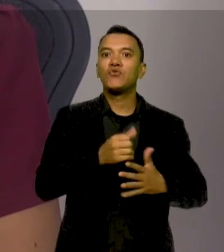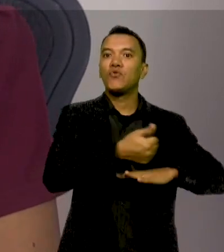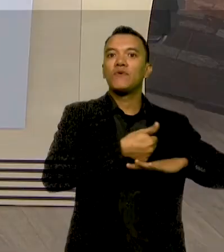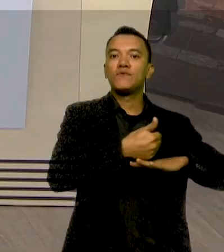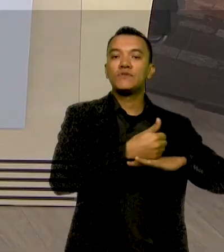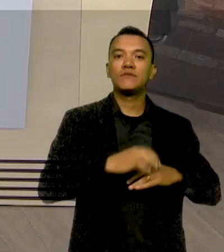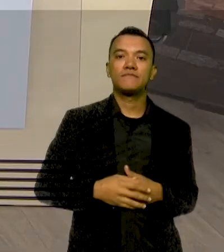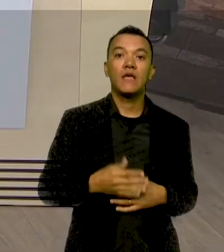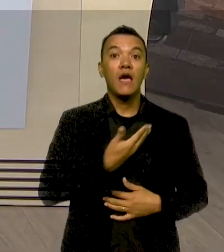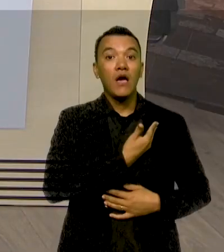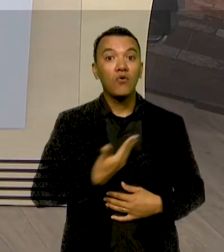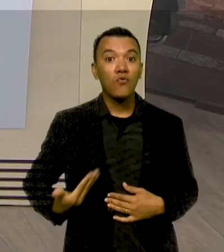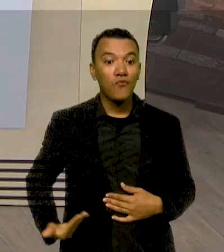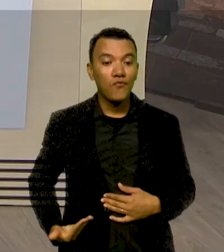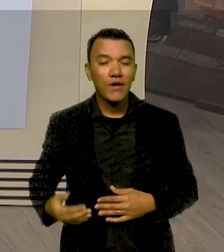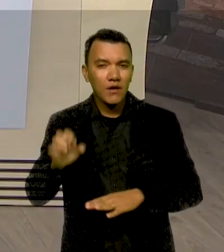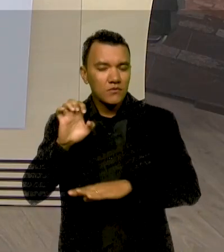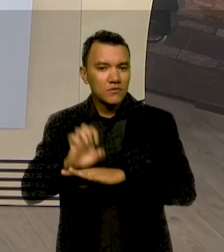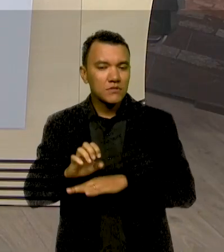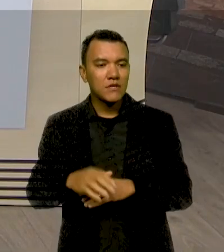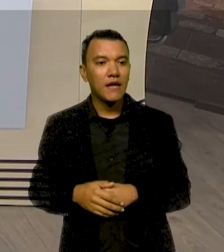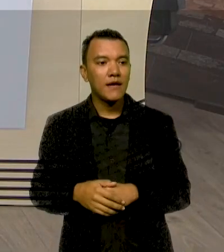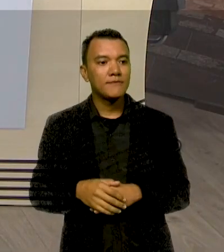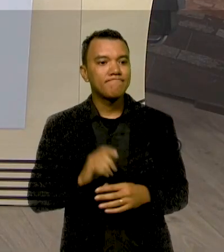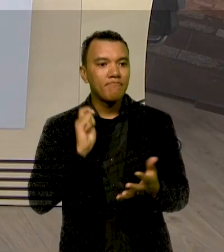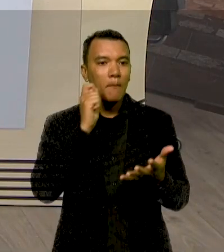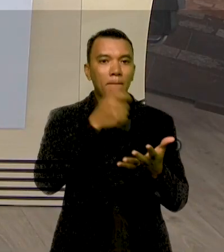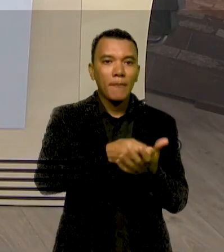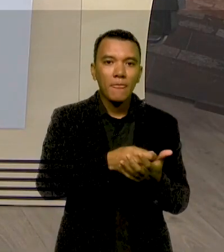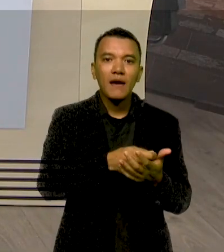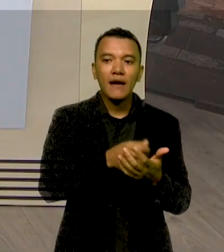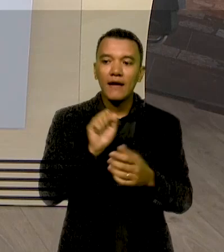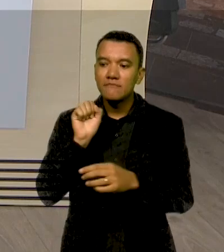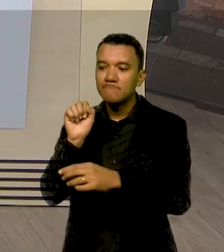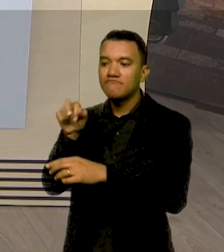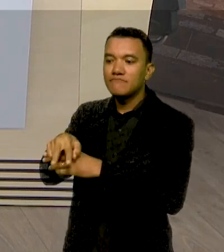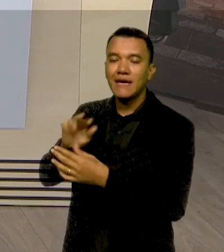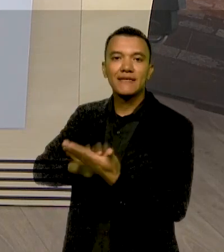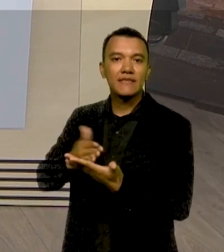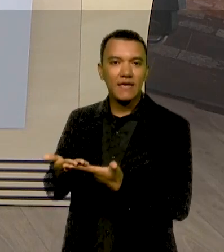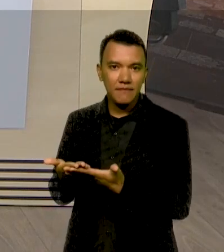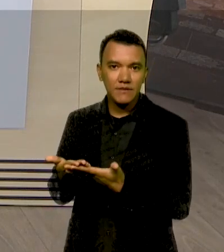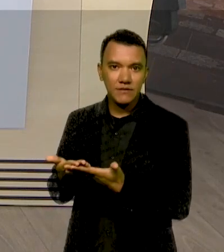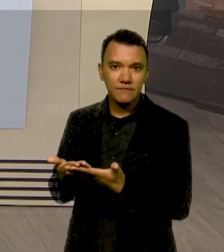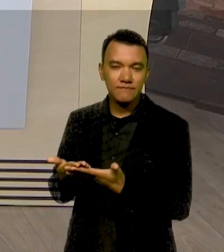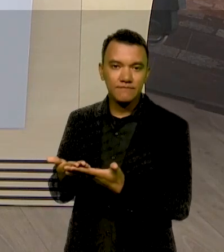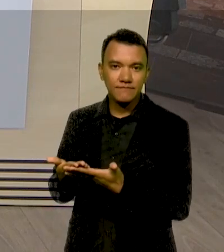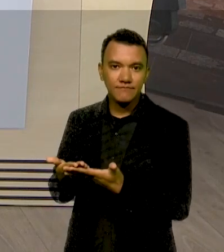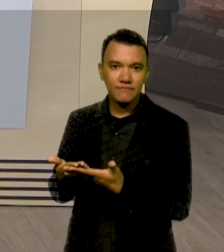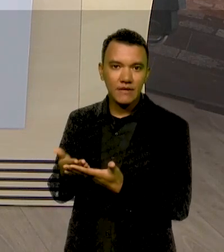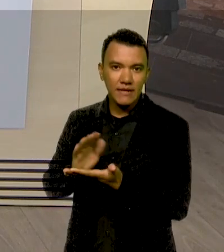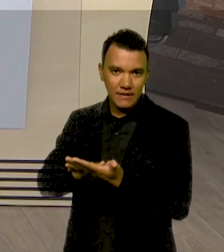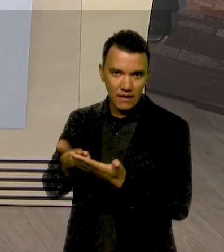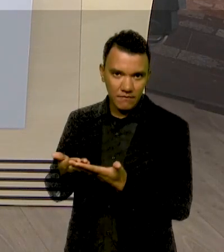começa a contratar intérpretes, né? Esses intérpretes não tinham uma formação